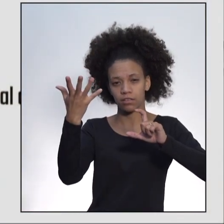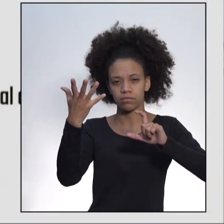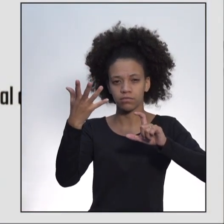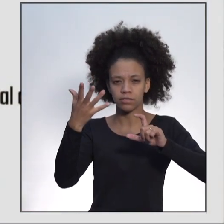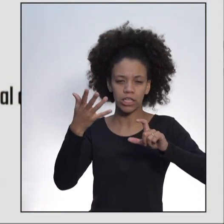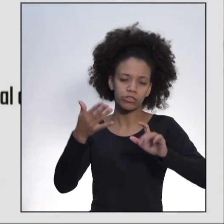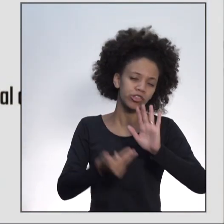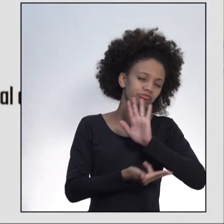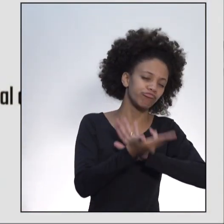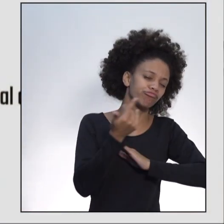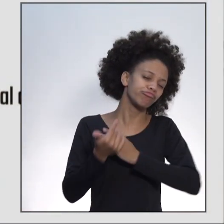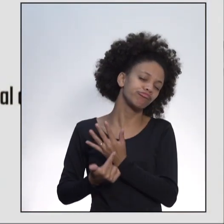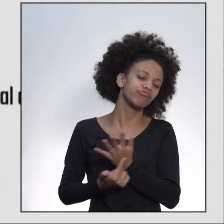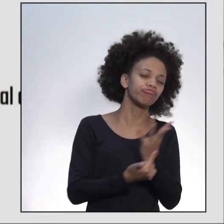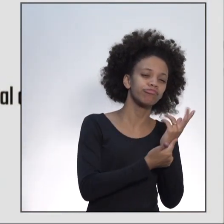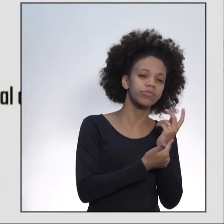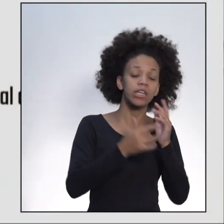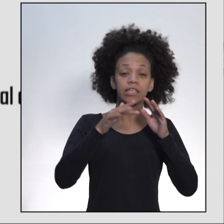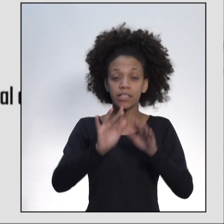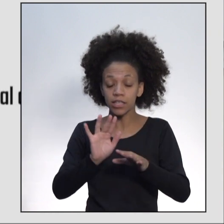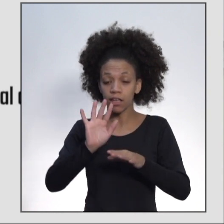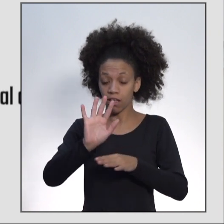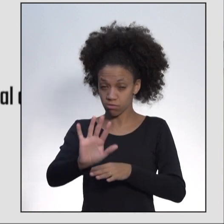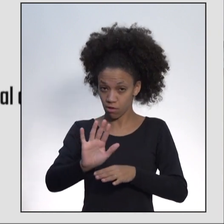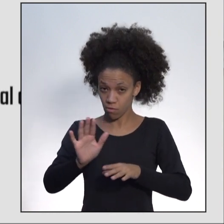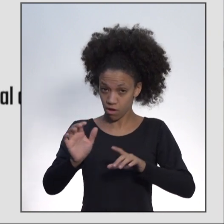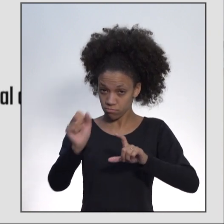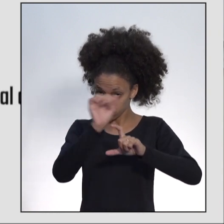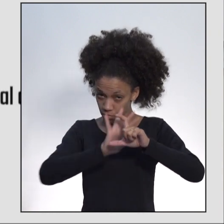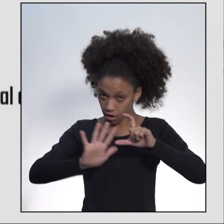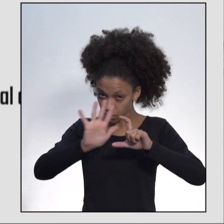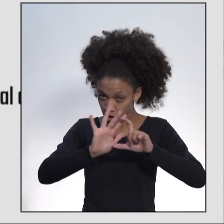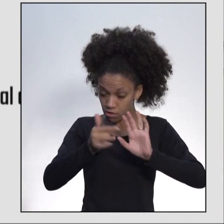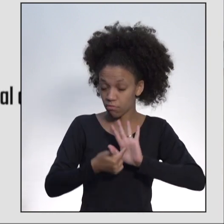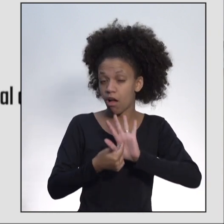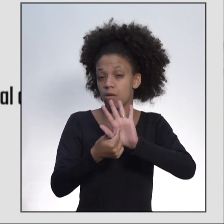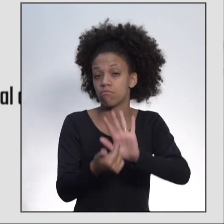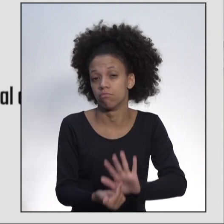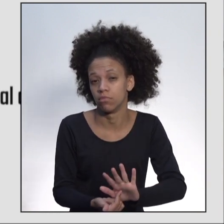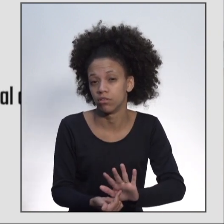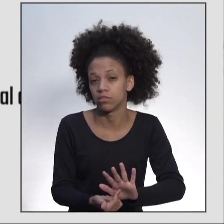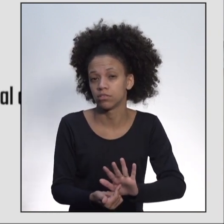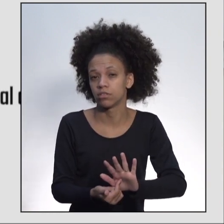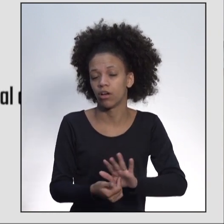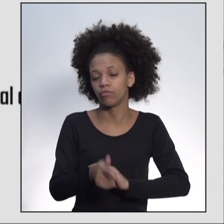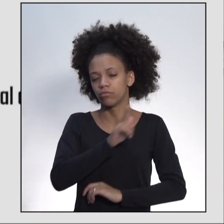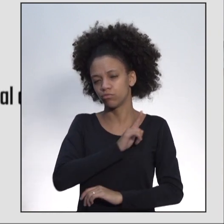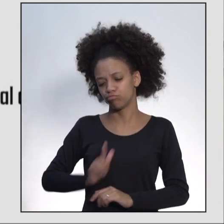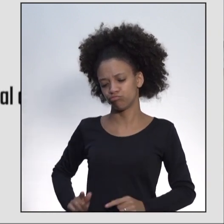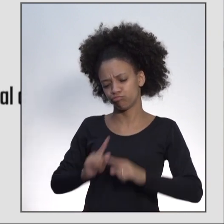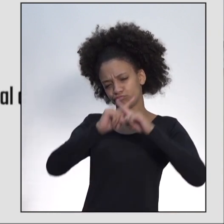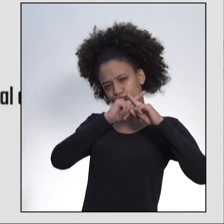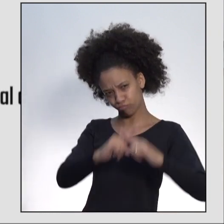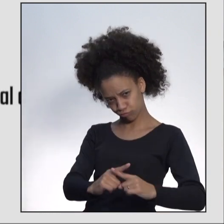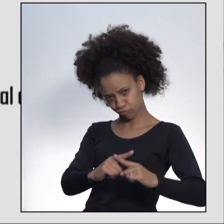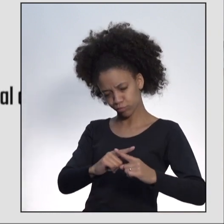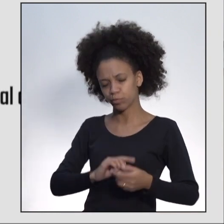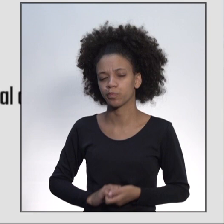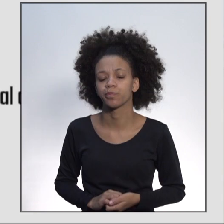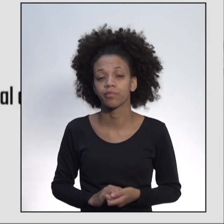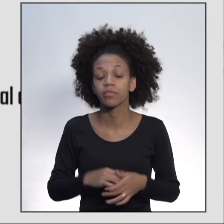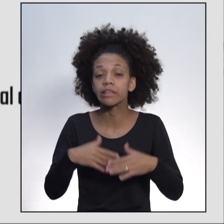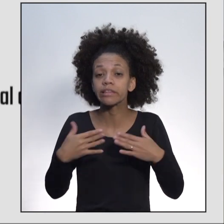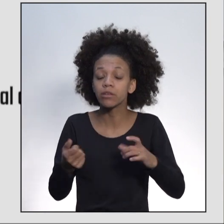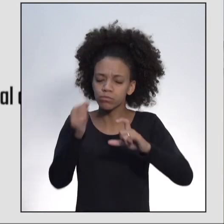de arte e através dessa arte elas se opunham através do governo. E essa